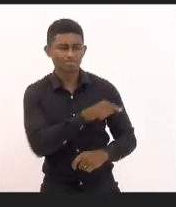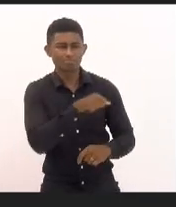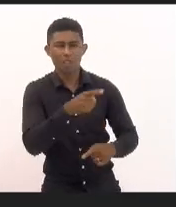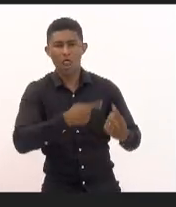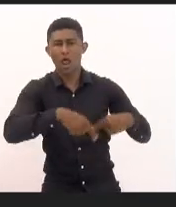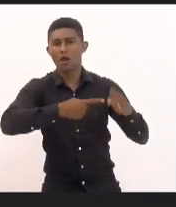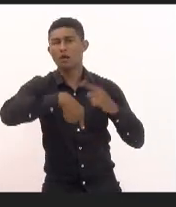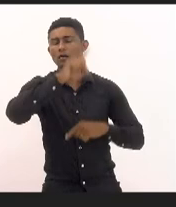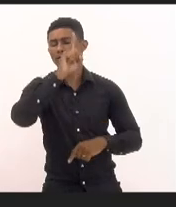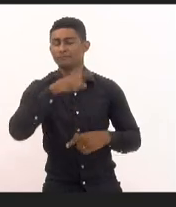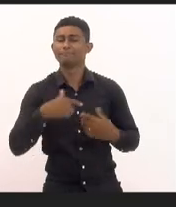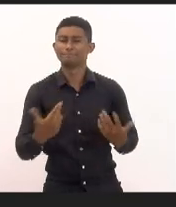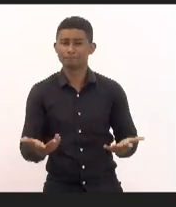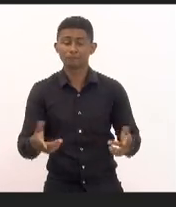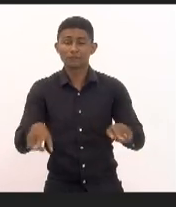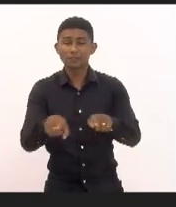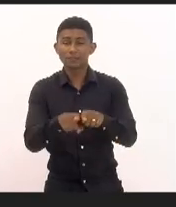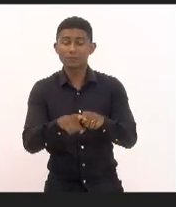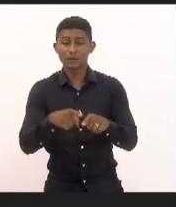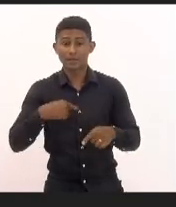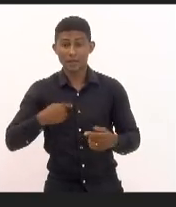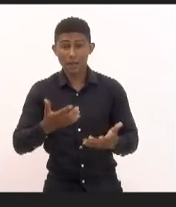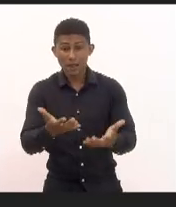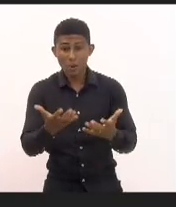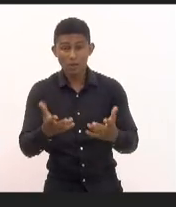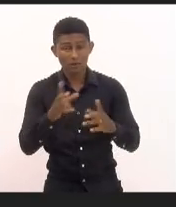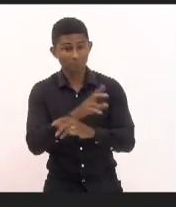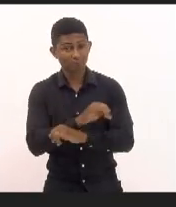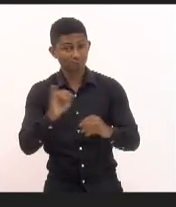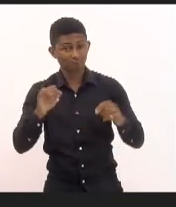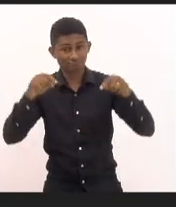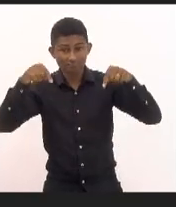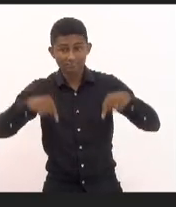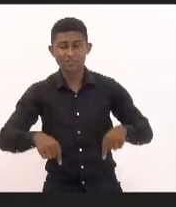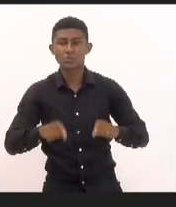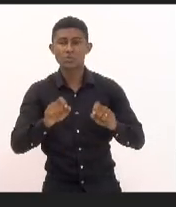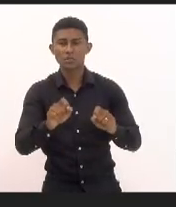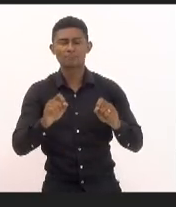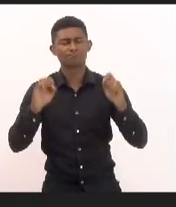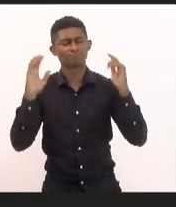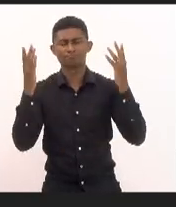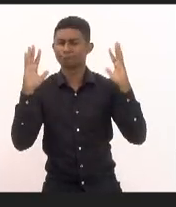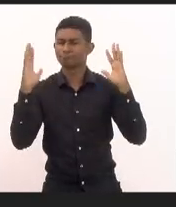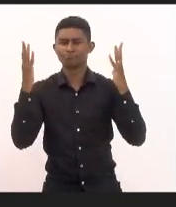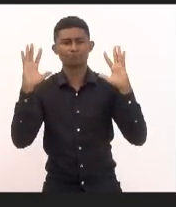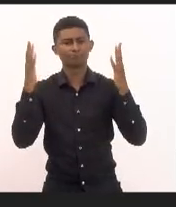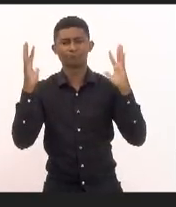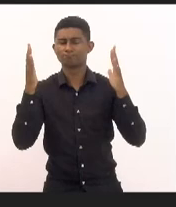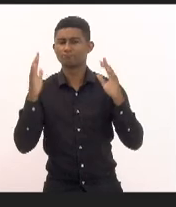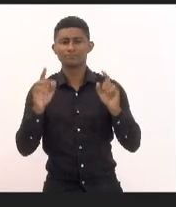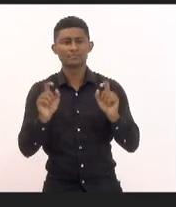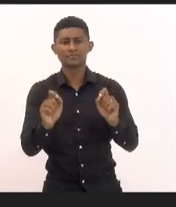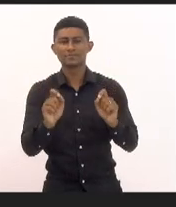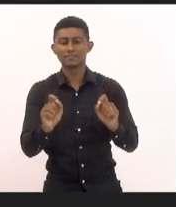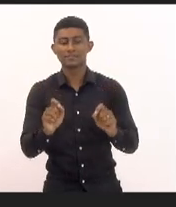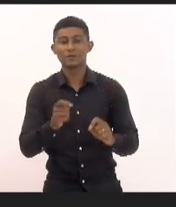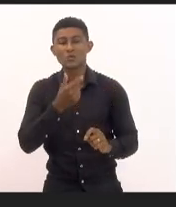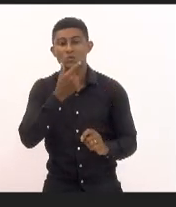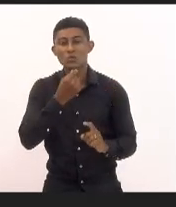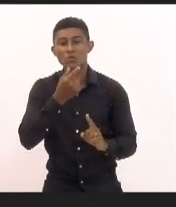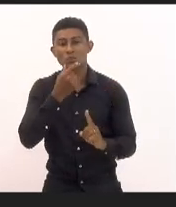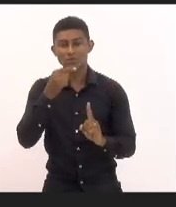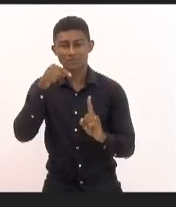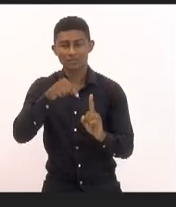aí deixar registrado, né, os parabéns ao nosso querido Wagner